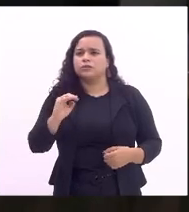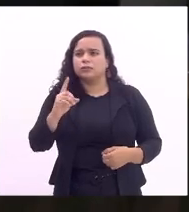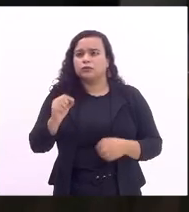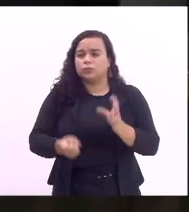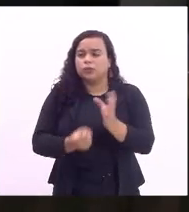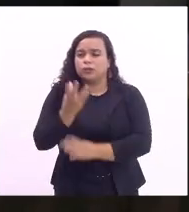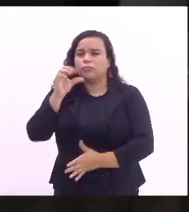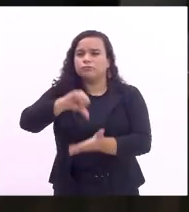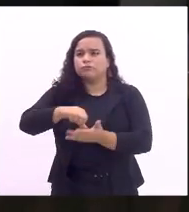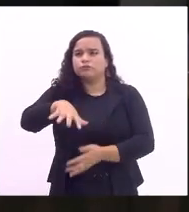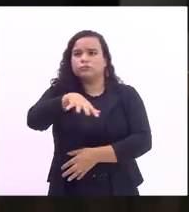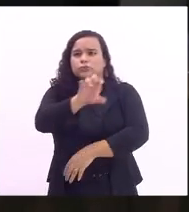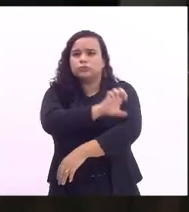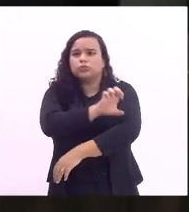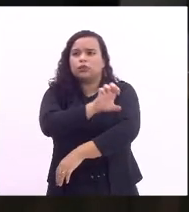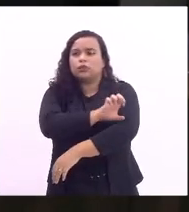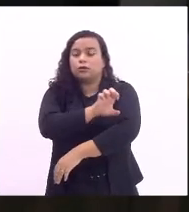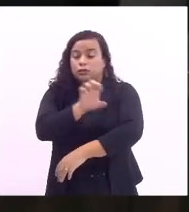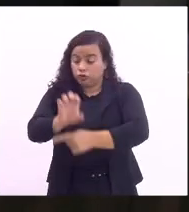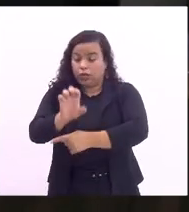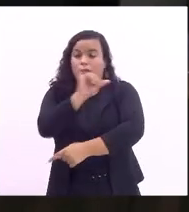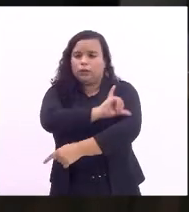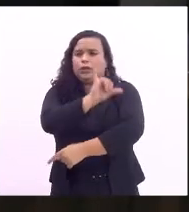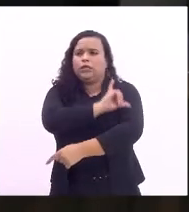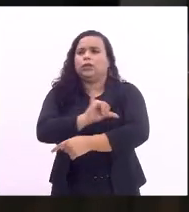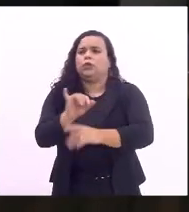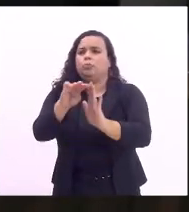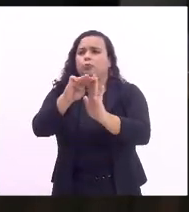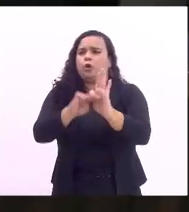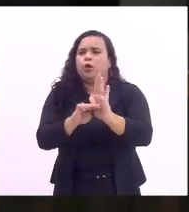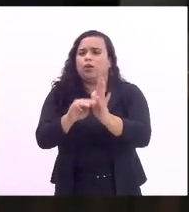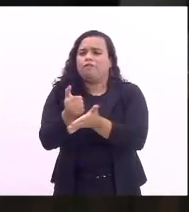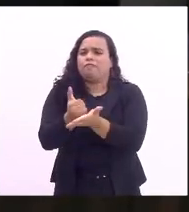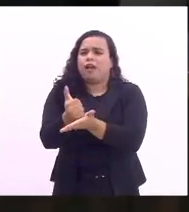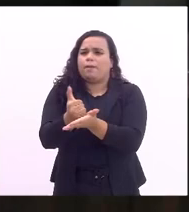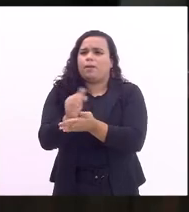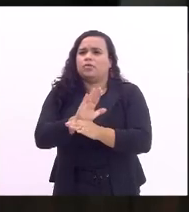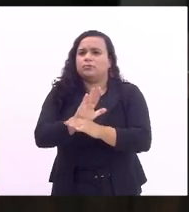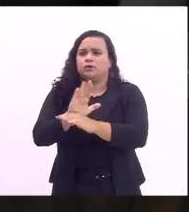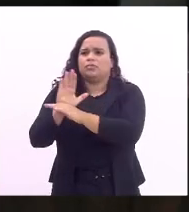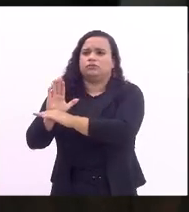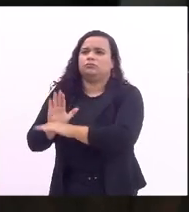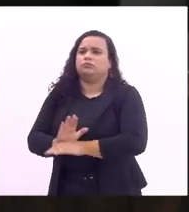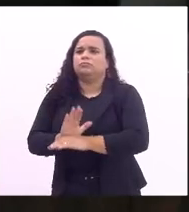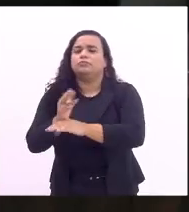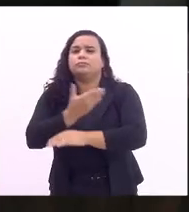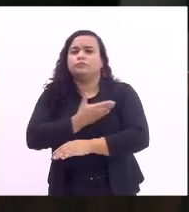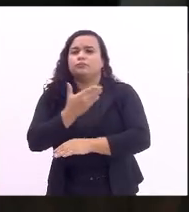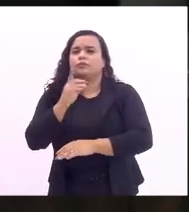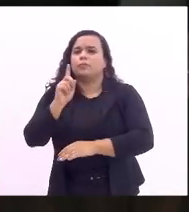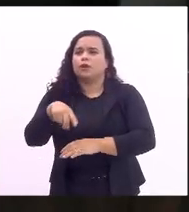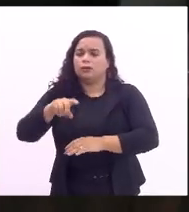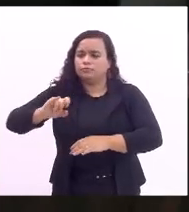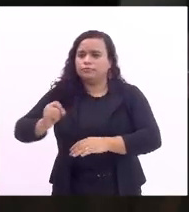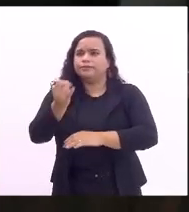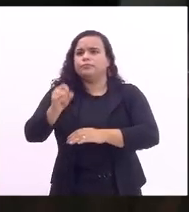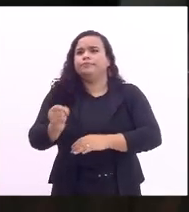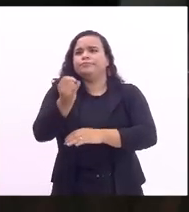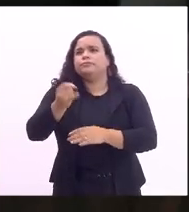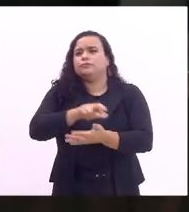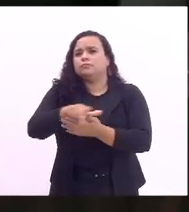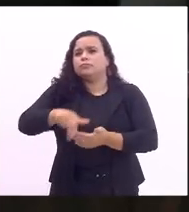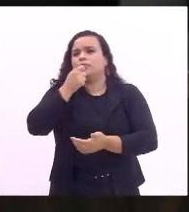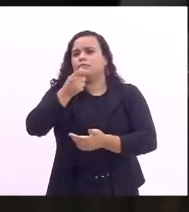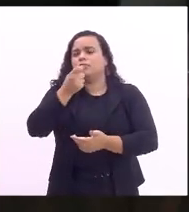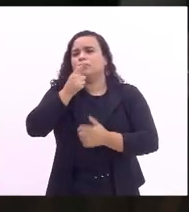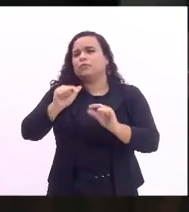Estado do Rio de Janeiro o programa Farmácia Amiga, para doação, reaproveitamento e distribuição de medicamentos da outras providências.